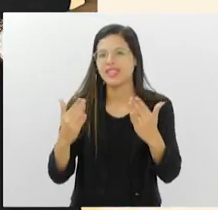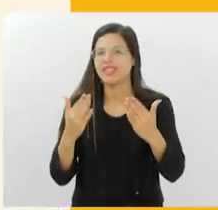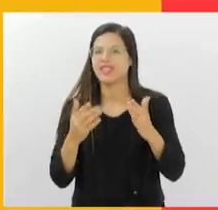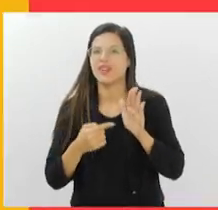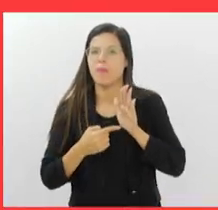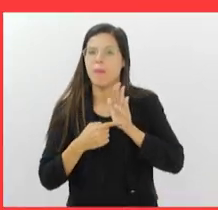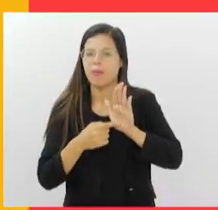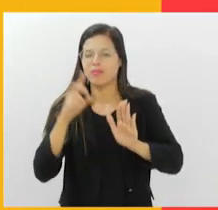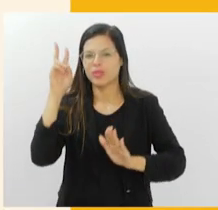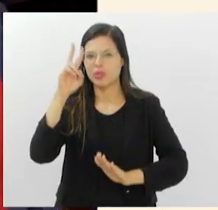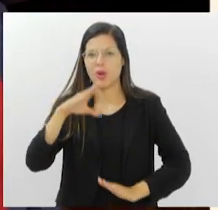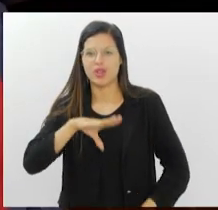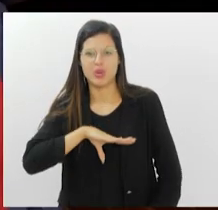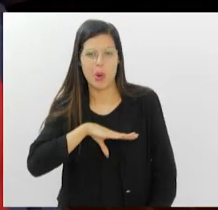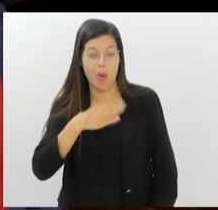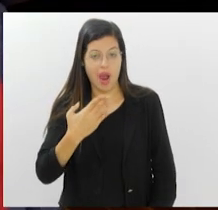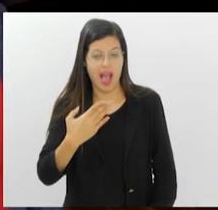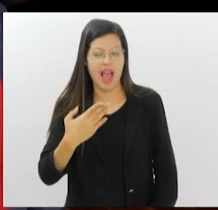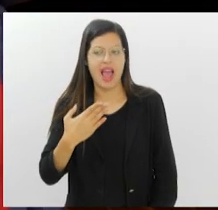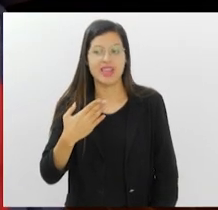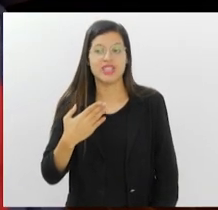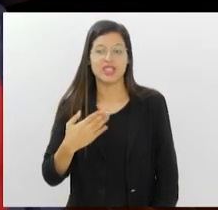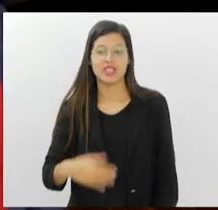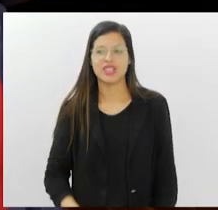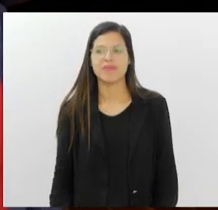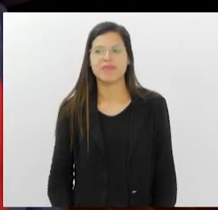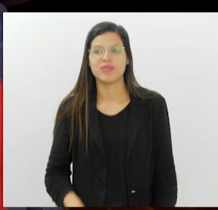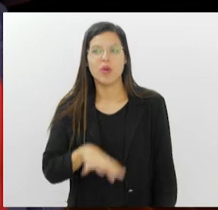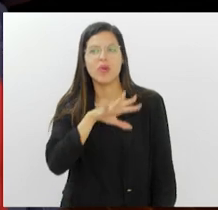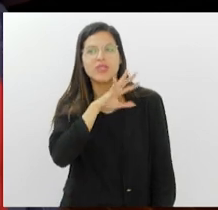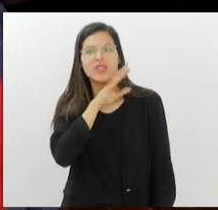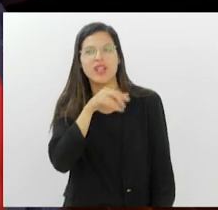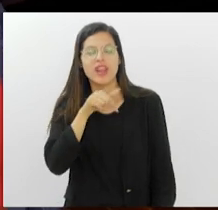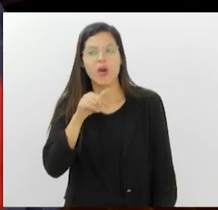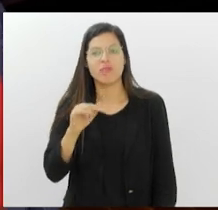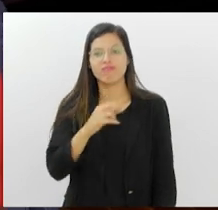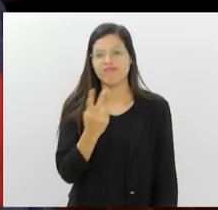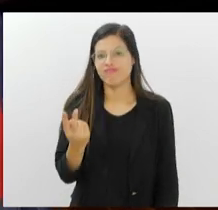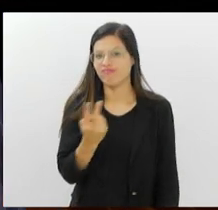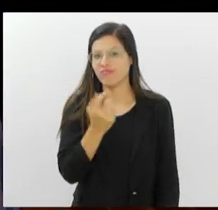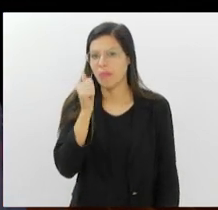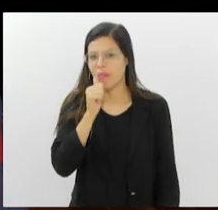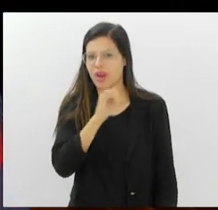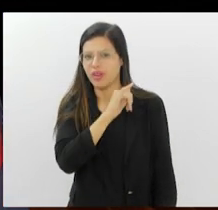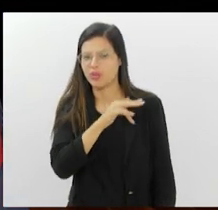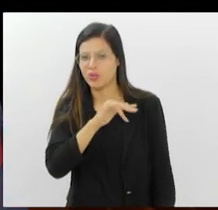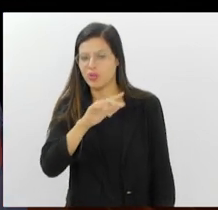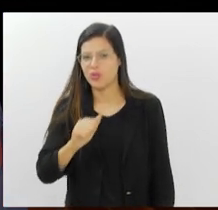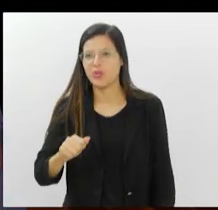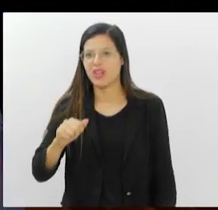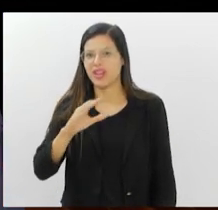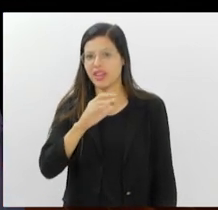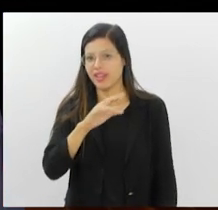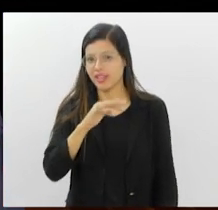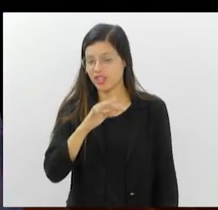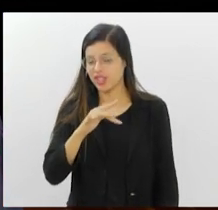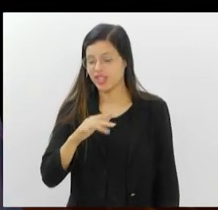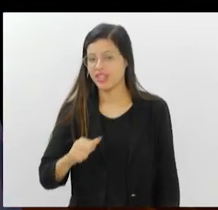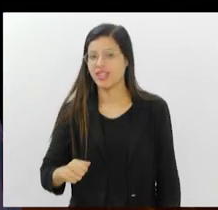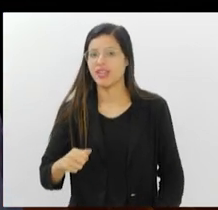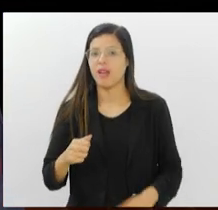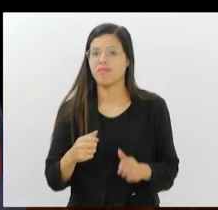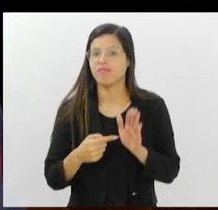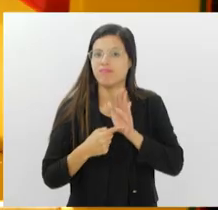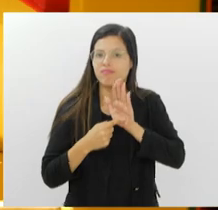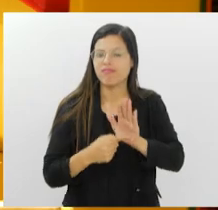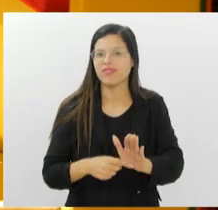de aventura. Em Ádio e os Leões, Cristina Lacerda e Júlia Sarraf usam fantoches para contar a história de um jovem